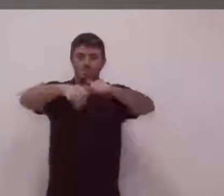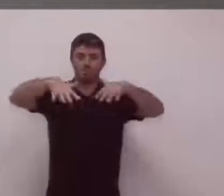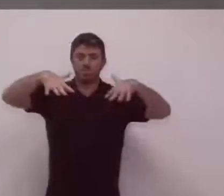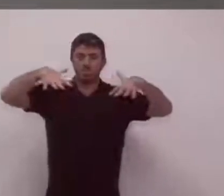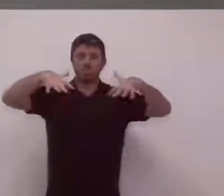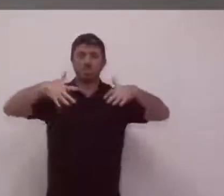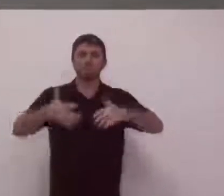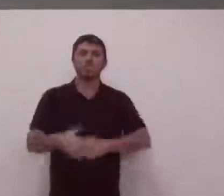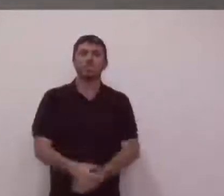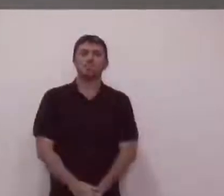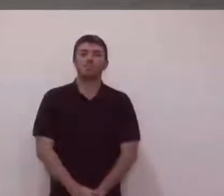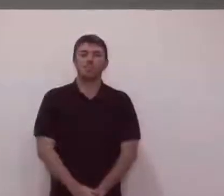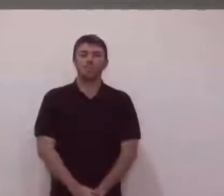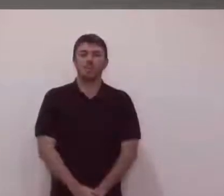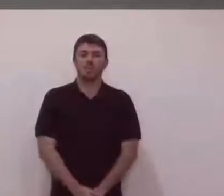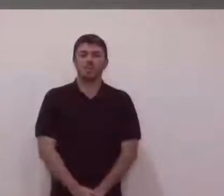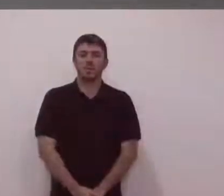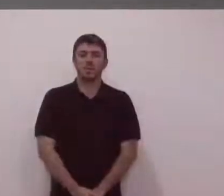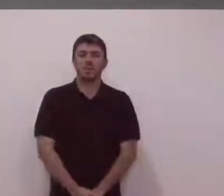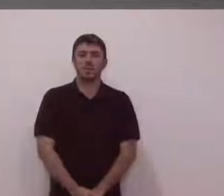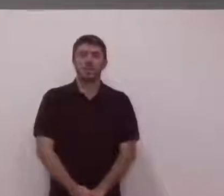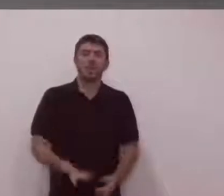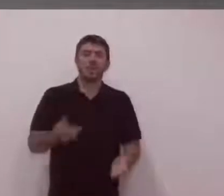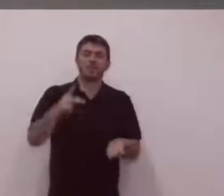é nada agradável não é bom para a cidade não é